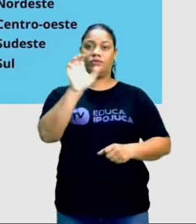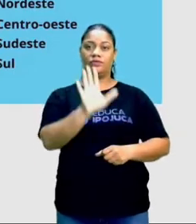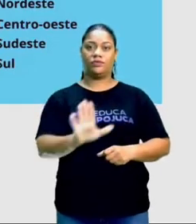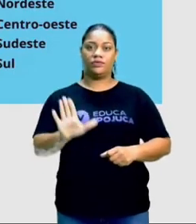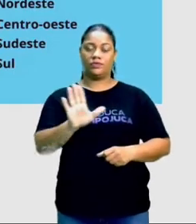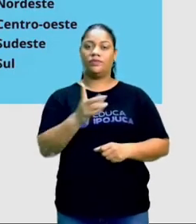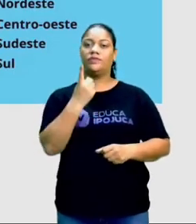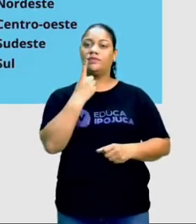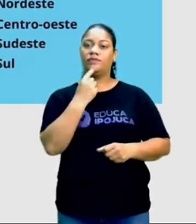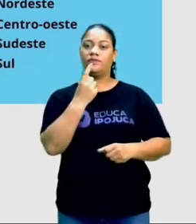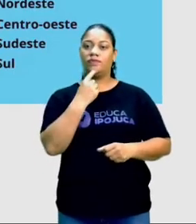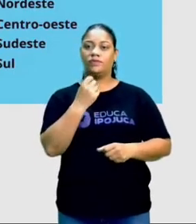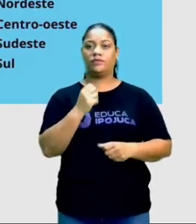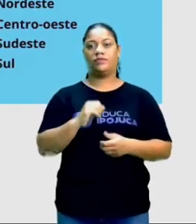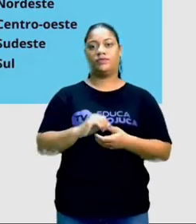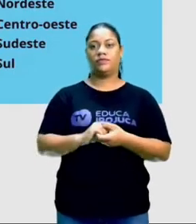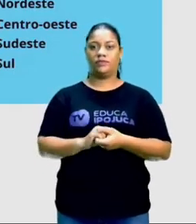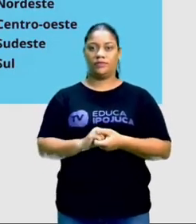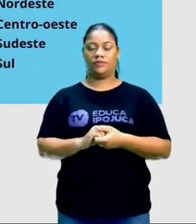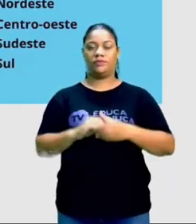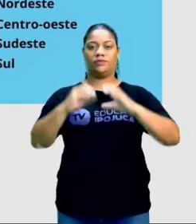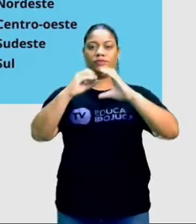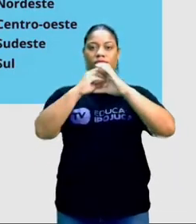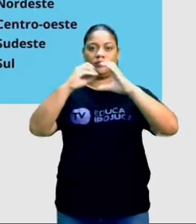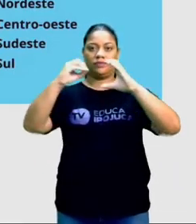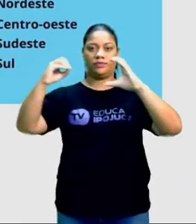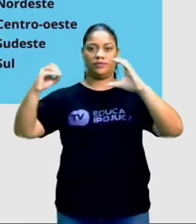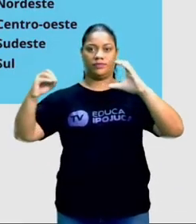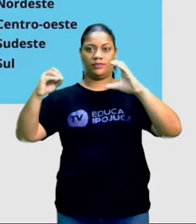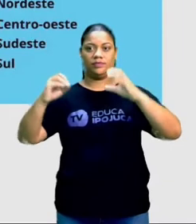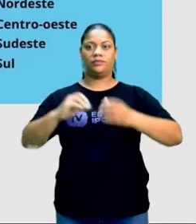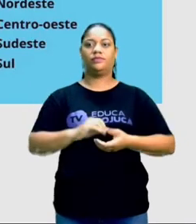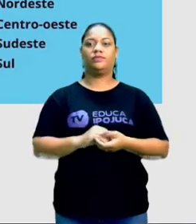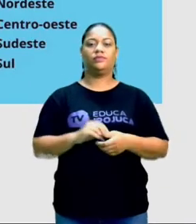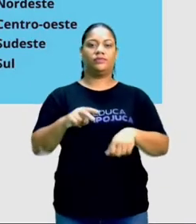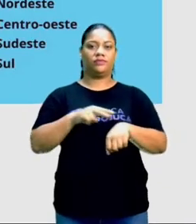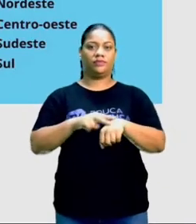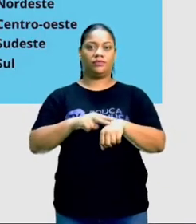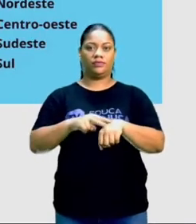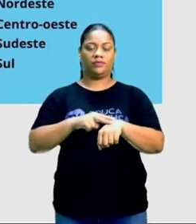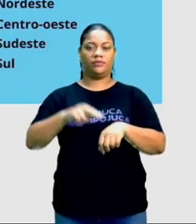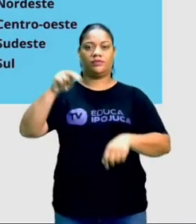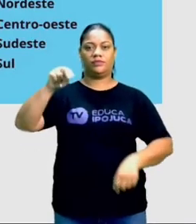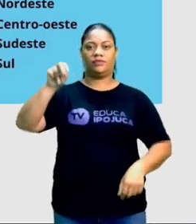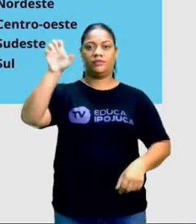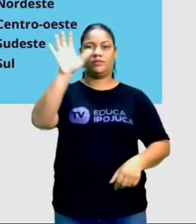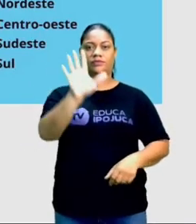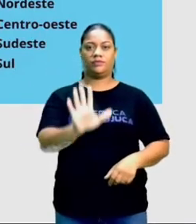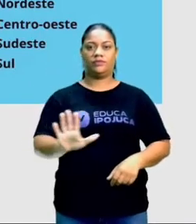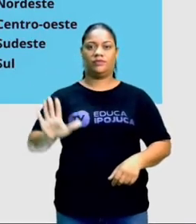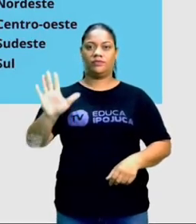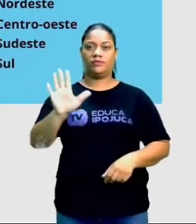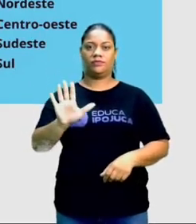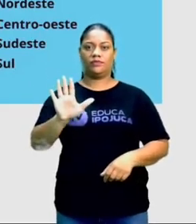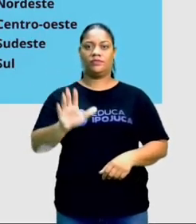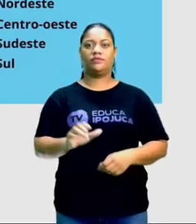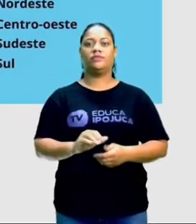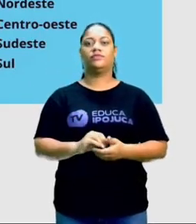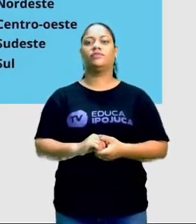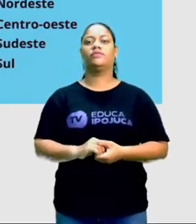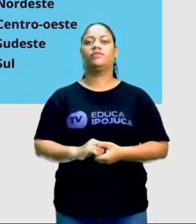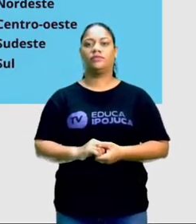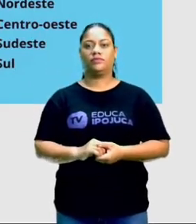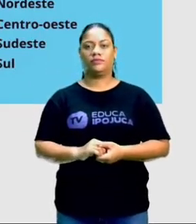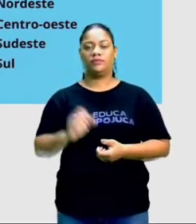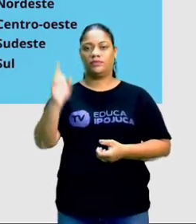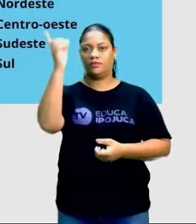o vermelho configurando o nosso centro-oeste do Brasil, o verde considerando o nosso, configurando o nosso